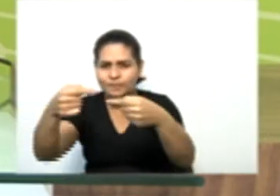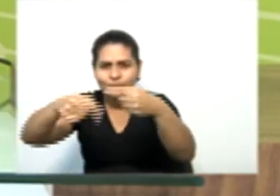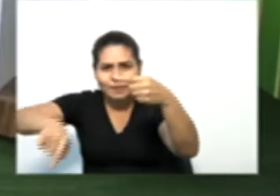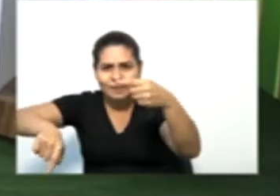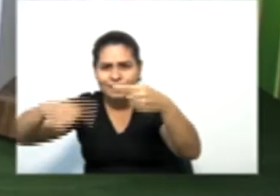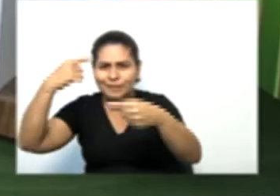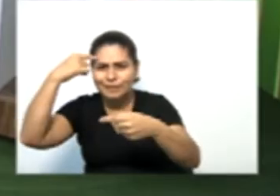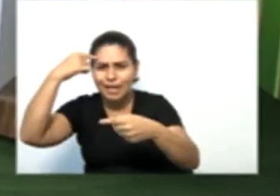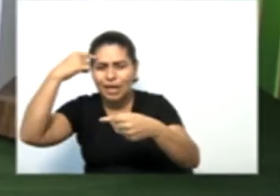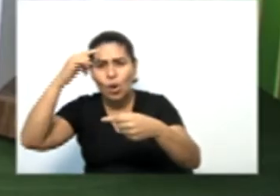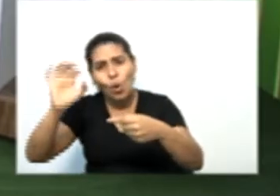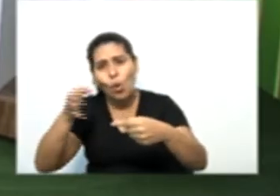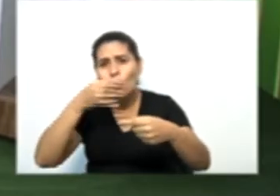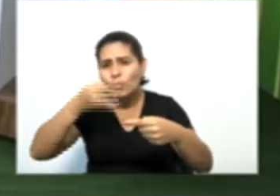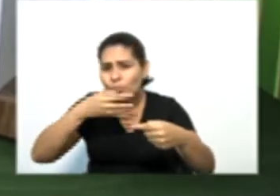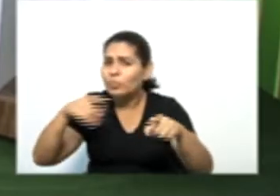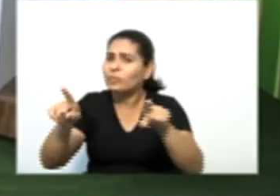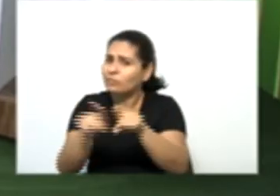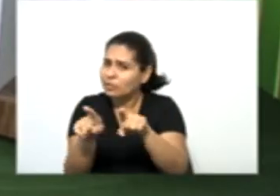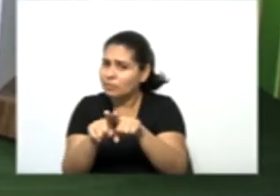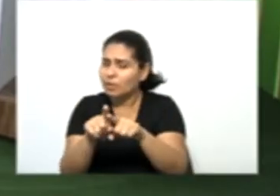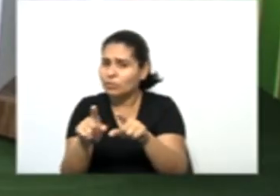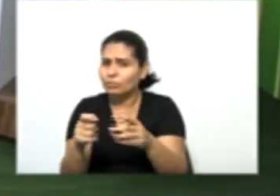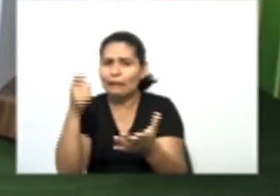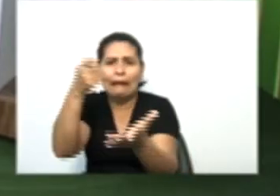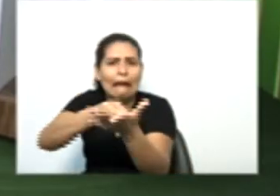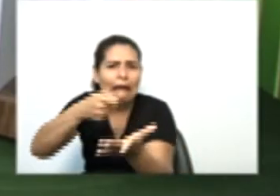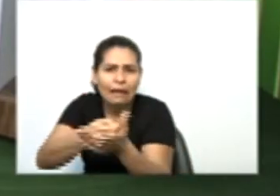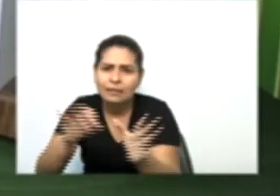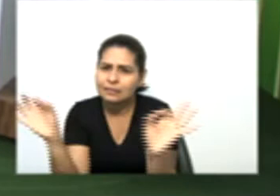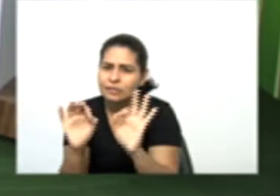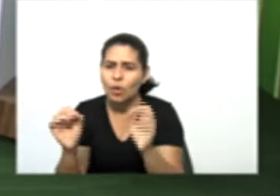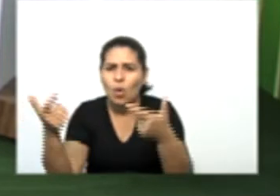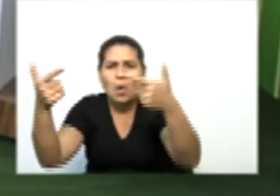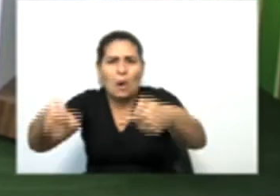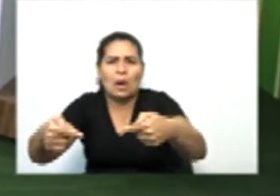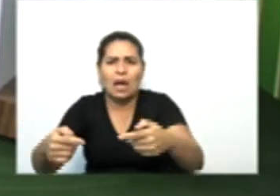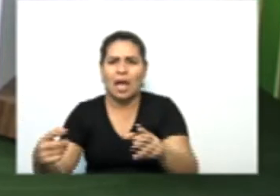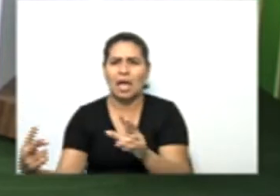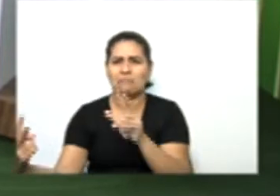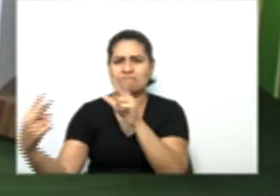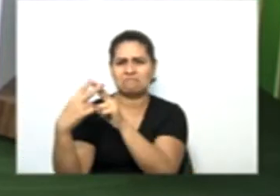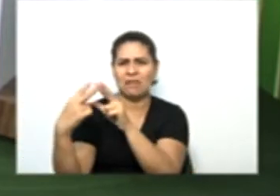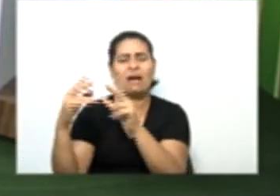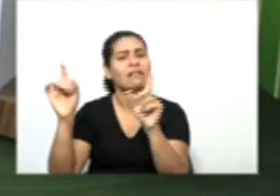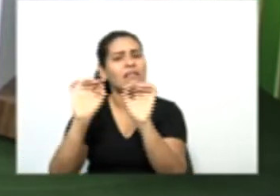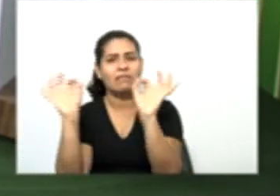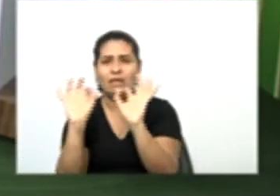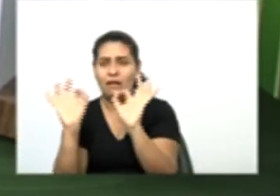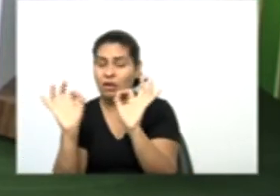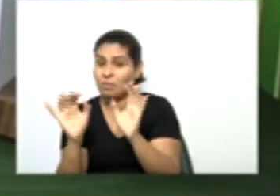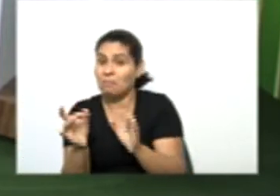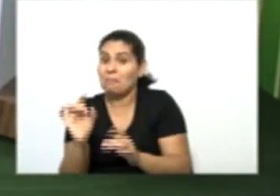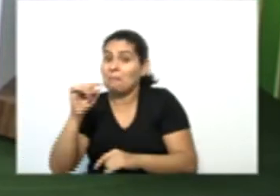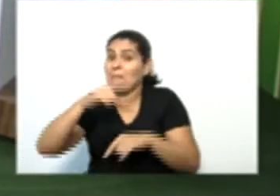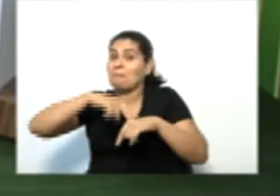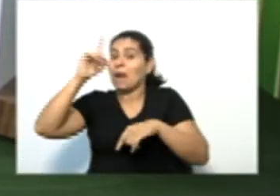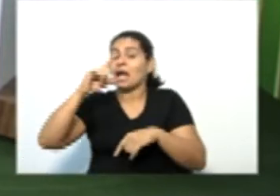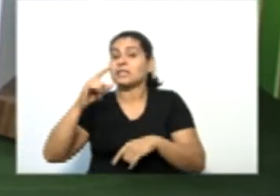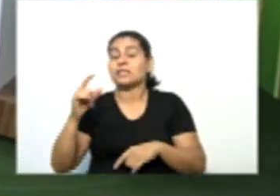ideias, né, professor? E de opiniões. Exato. Não há luta. Não há luta ou guerra física, mas há uma luta ou guerra,